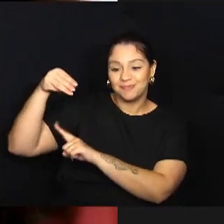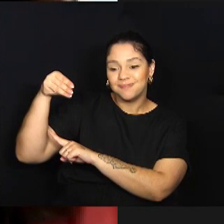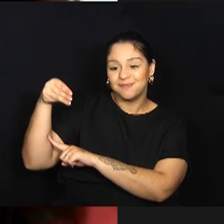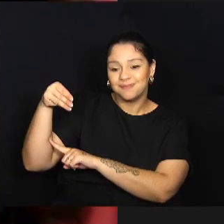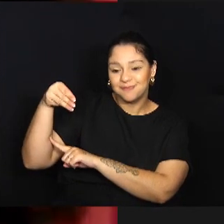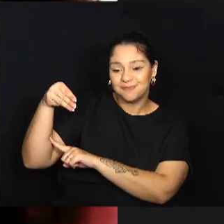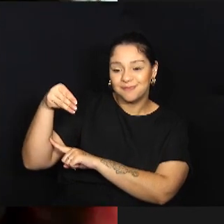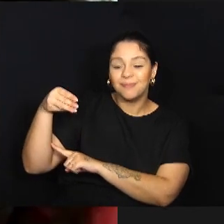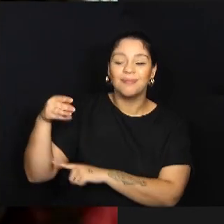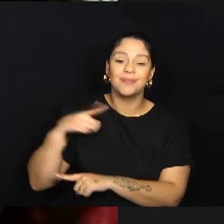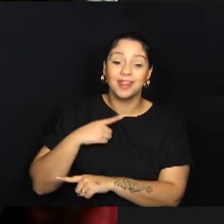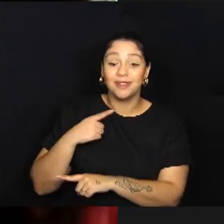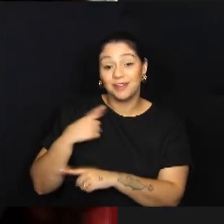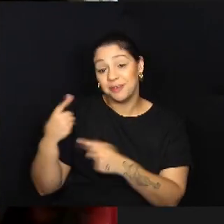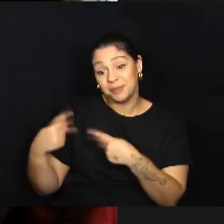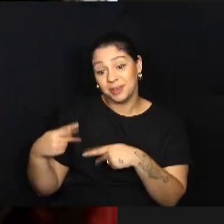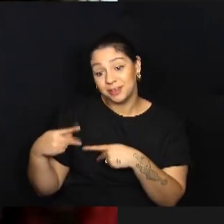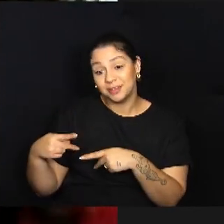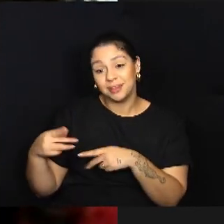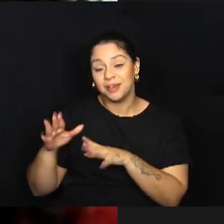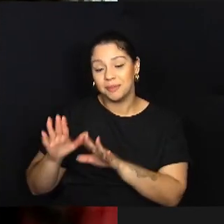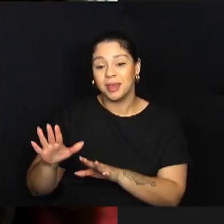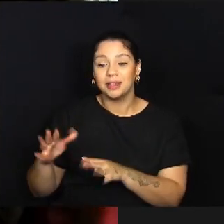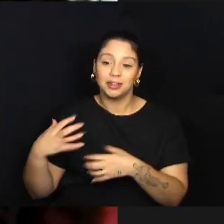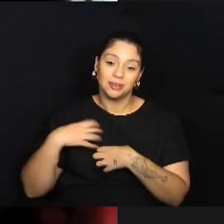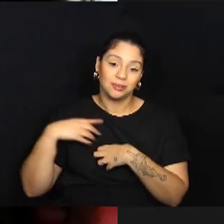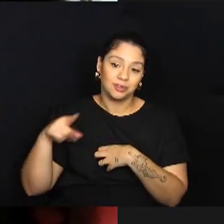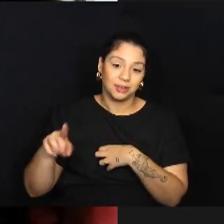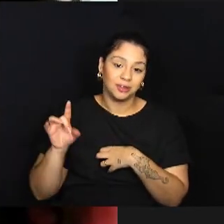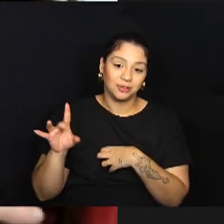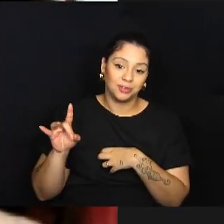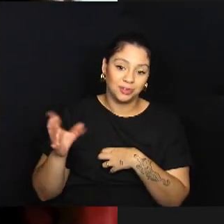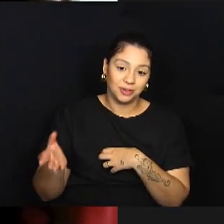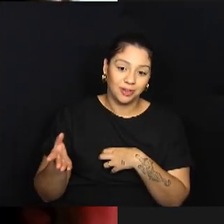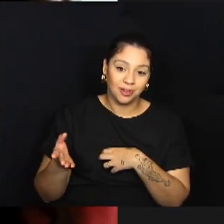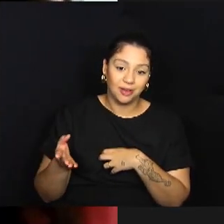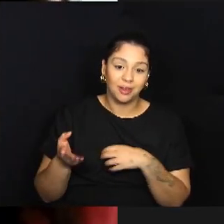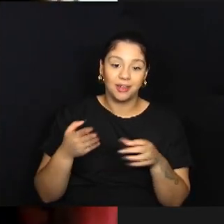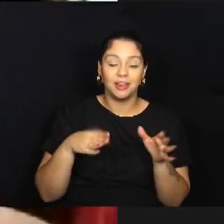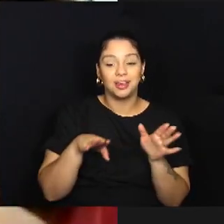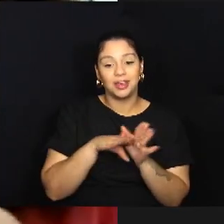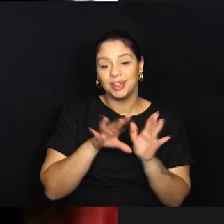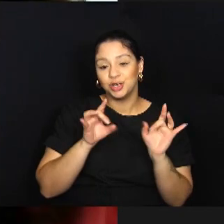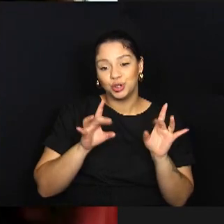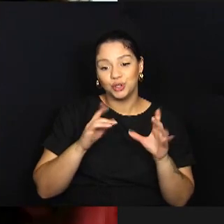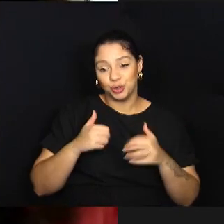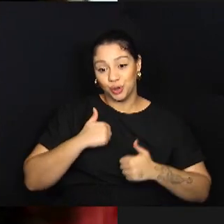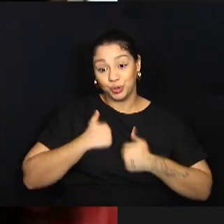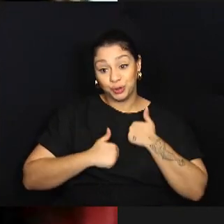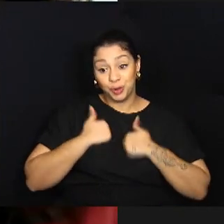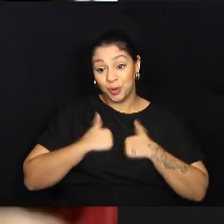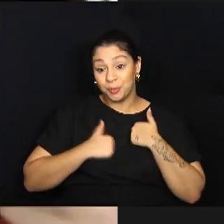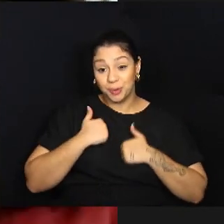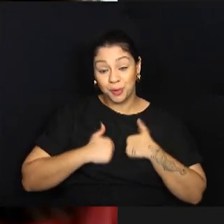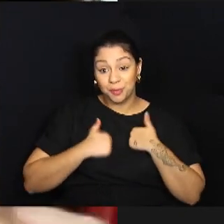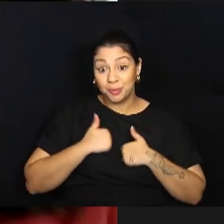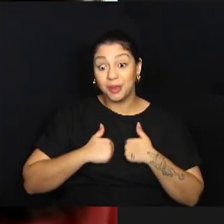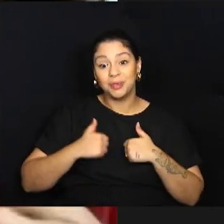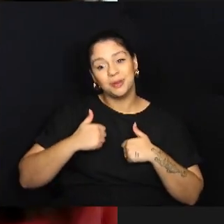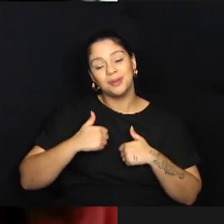ia visitar. E a gente se virou, mas como o Vanderlei falou, é para a gente chegar, tomar um banho, dormir